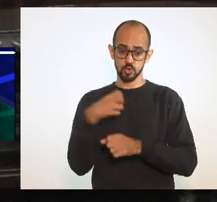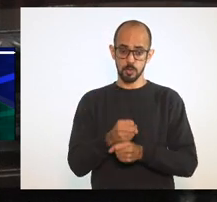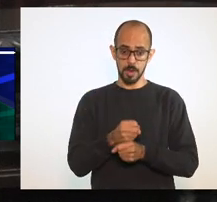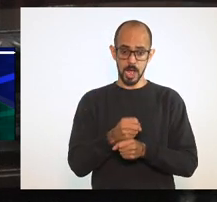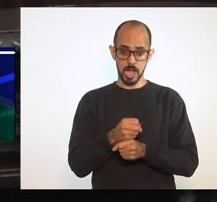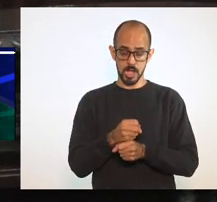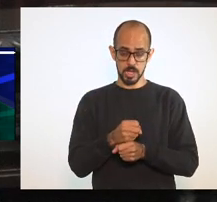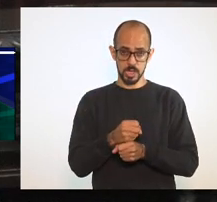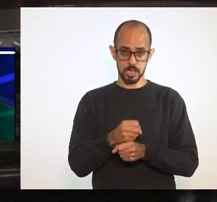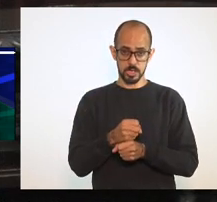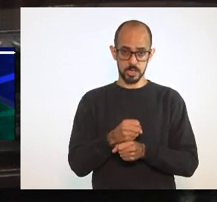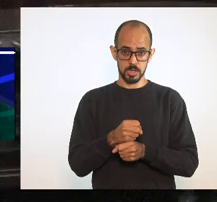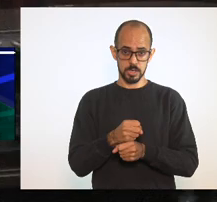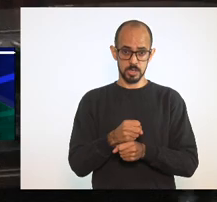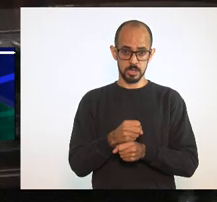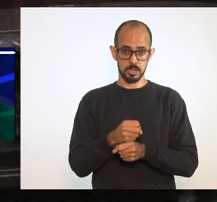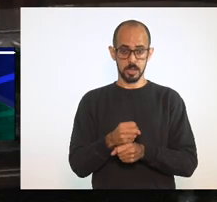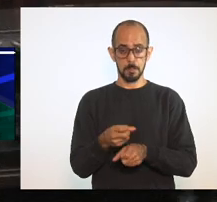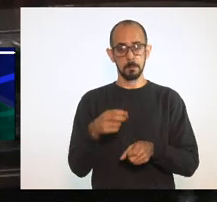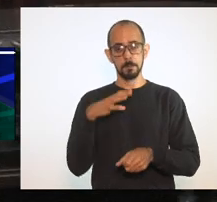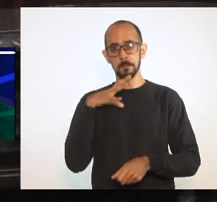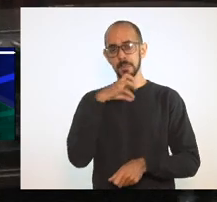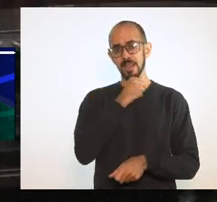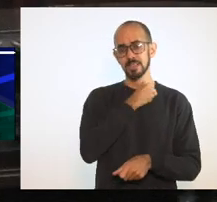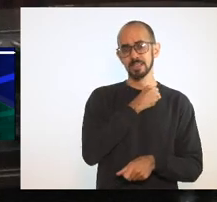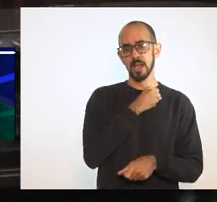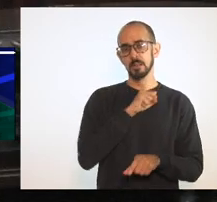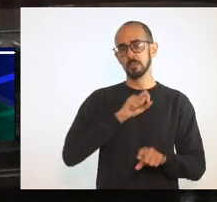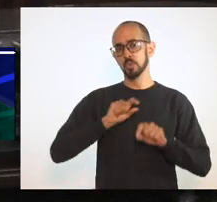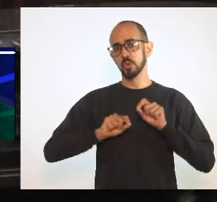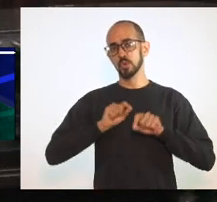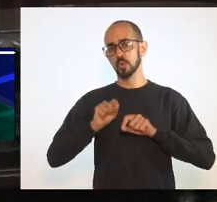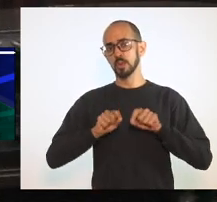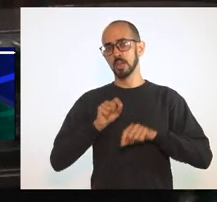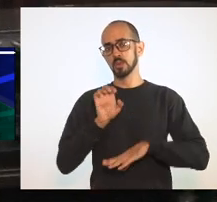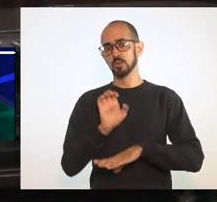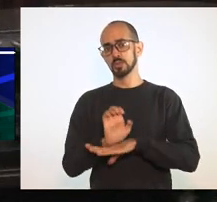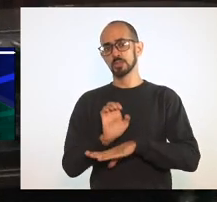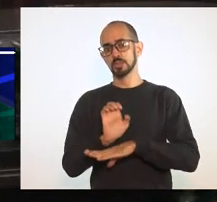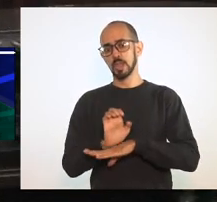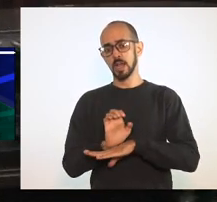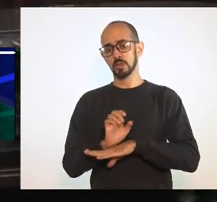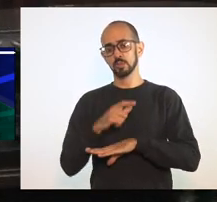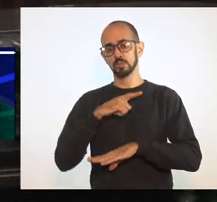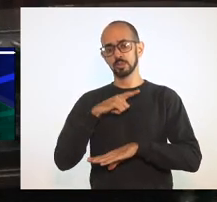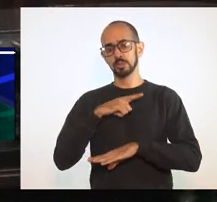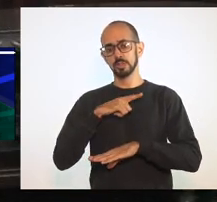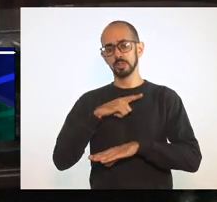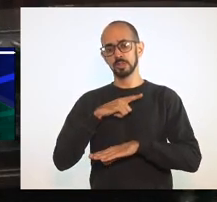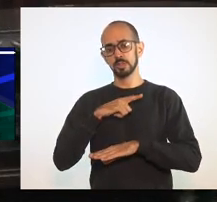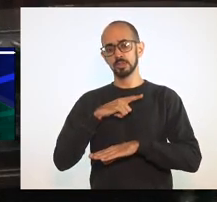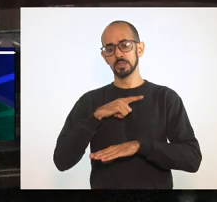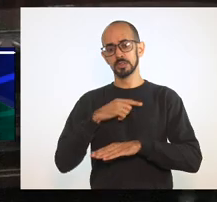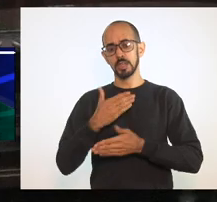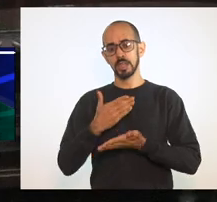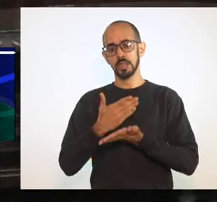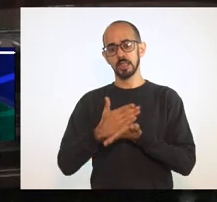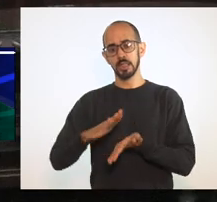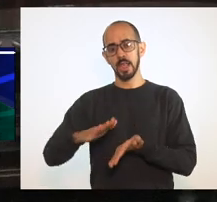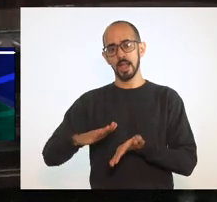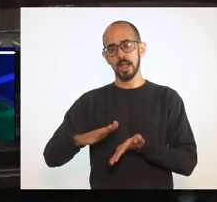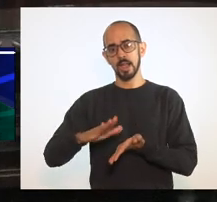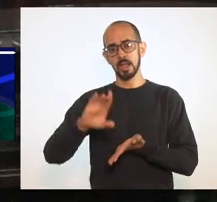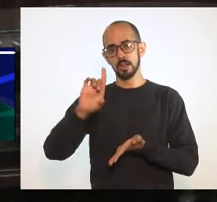tudo, você vai ver que o Estado não lança a mão de nenhum centavo dos royalties para pagar suas despesas